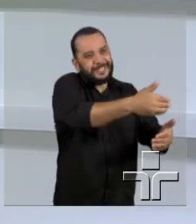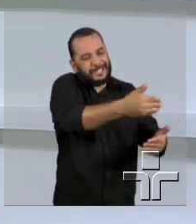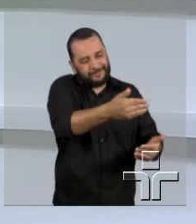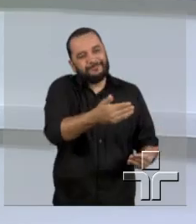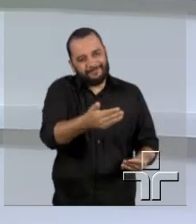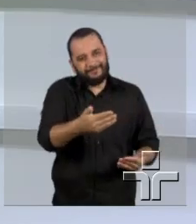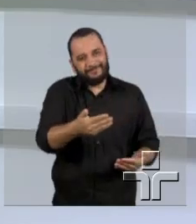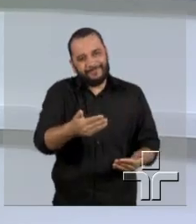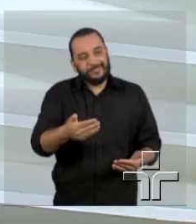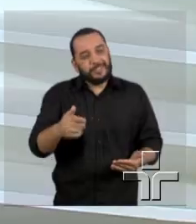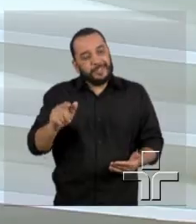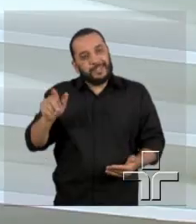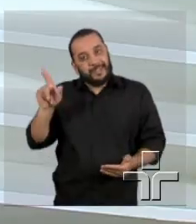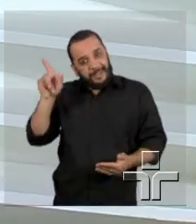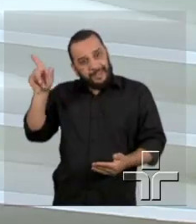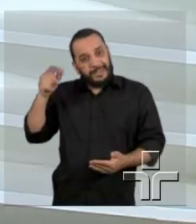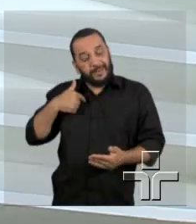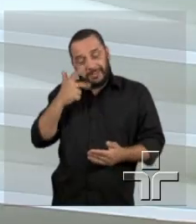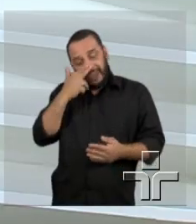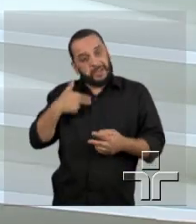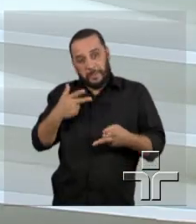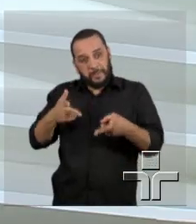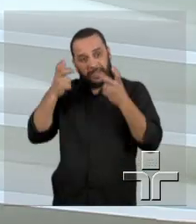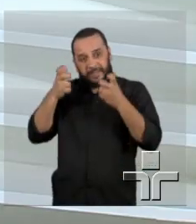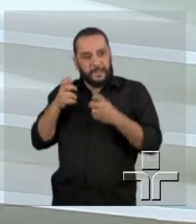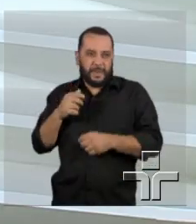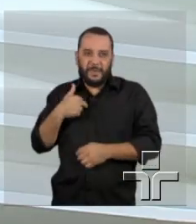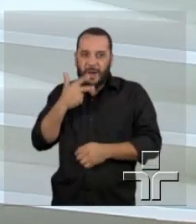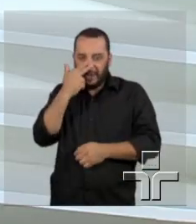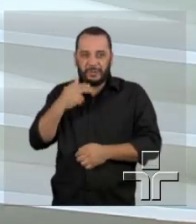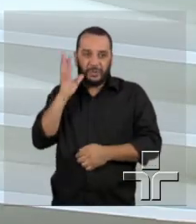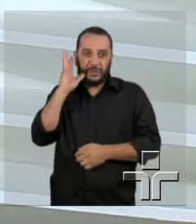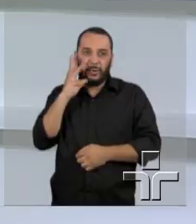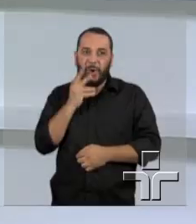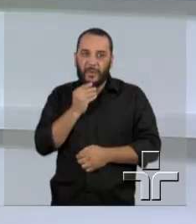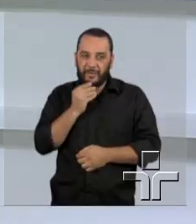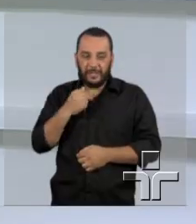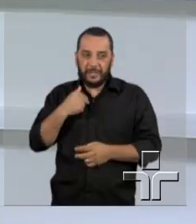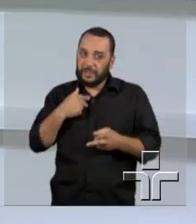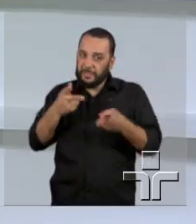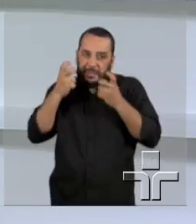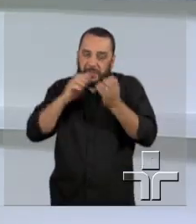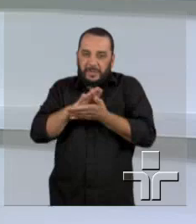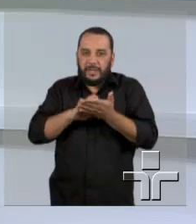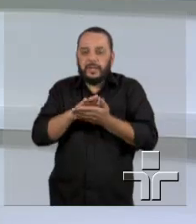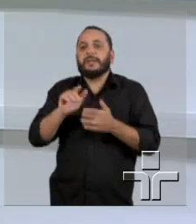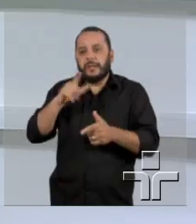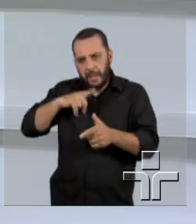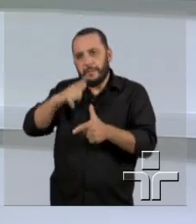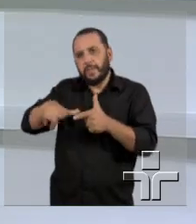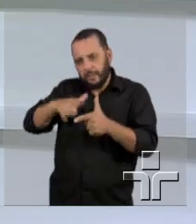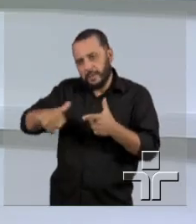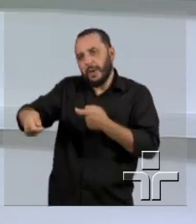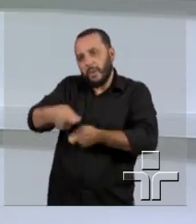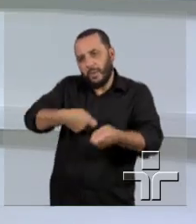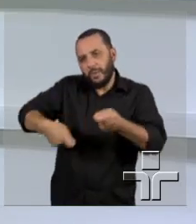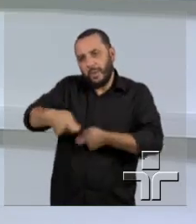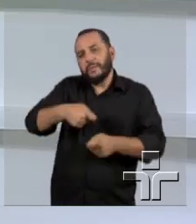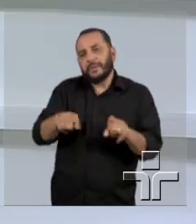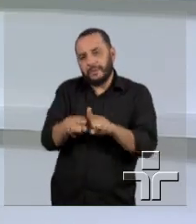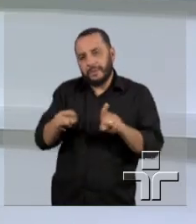capacidade de previsão do ministro Toffoli. Posso estar também equivocado. É consequências econômicas, porque o